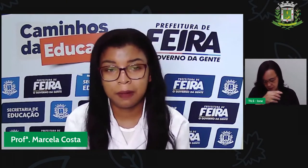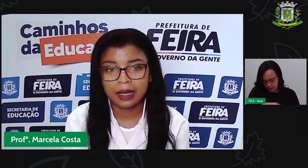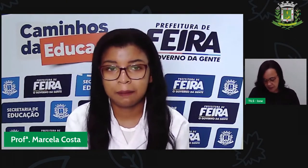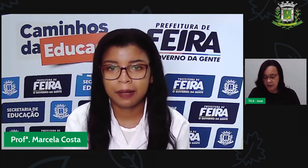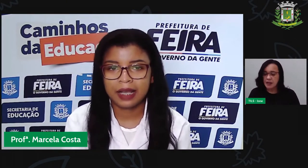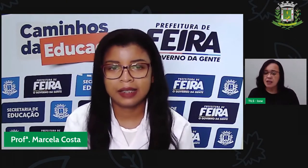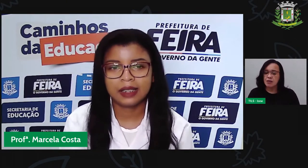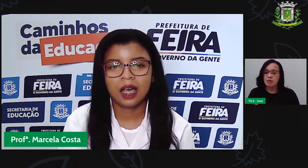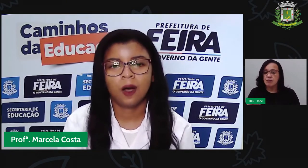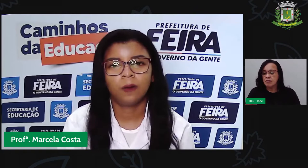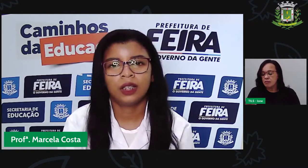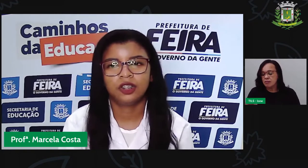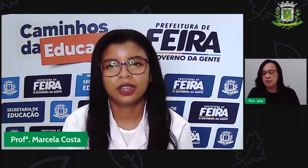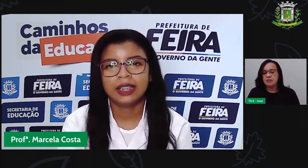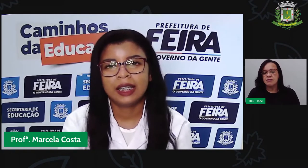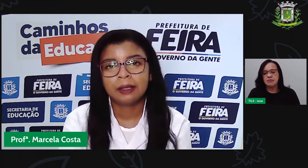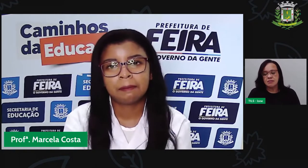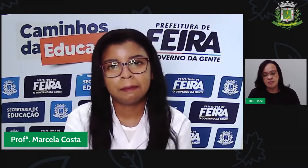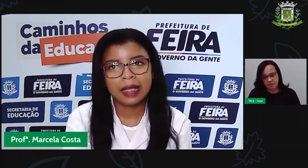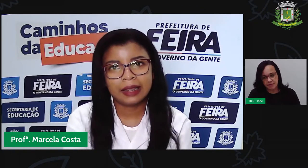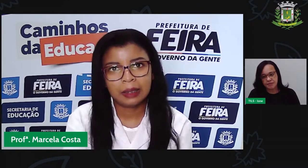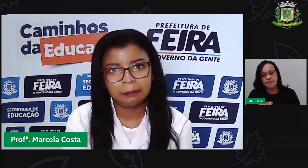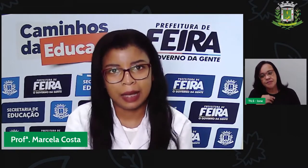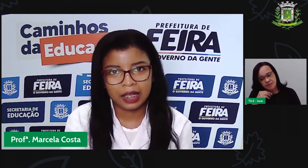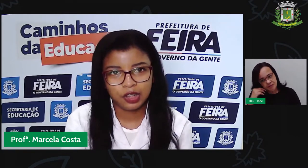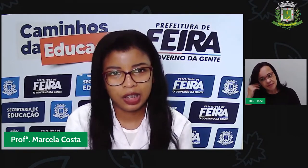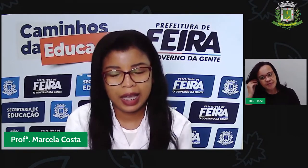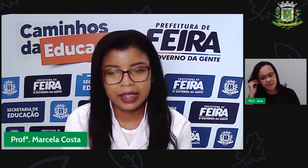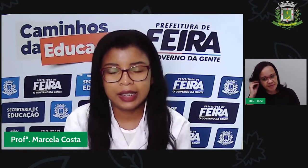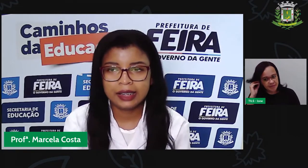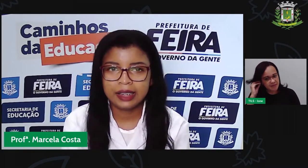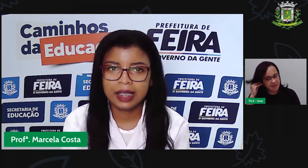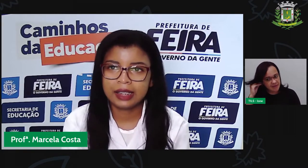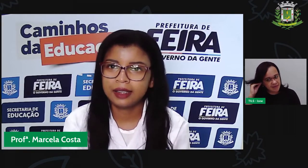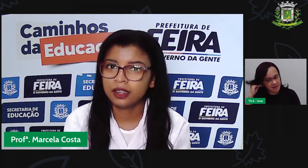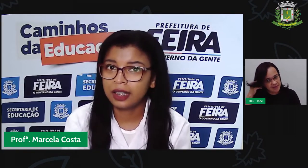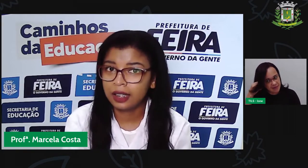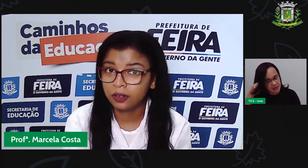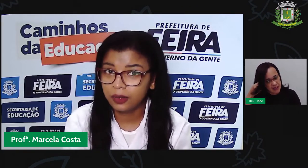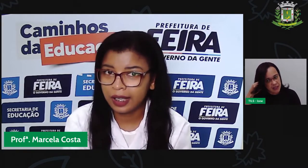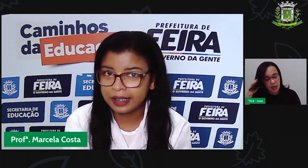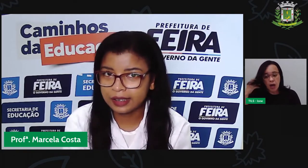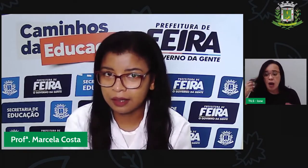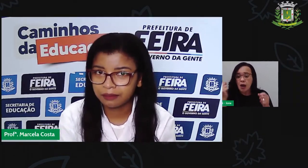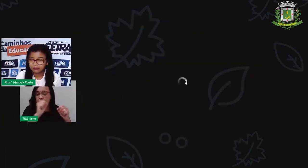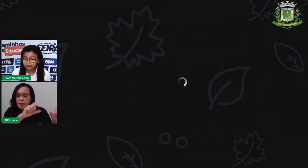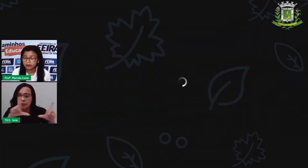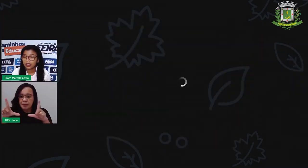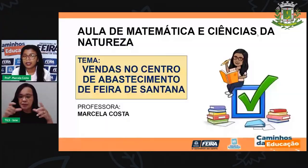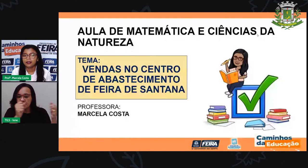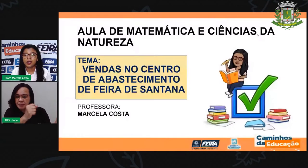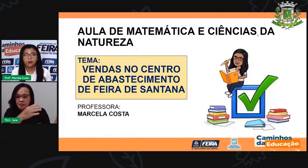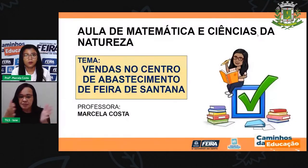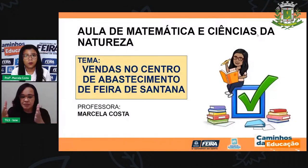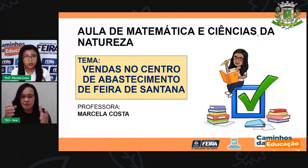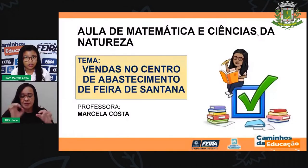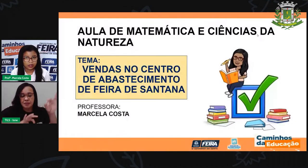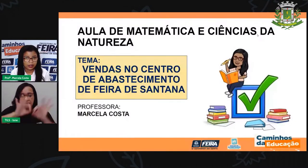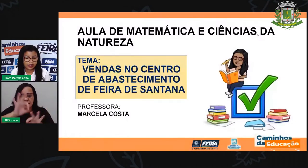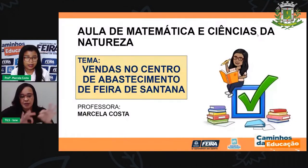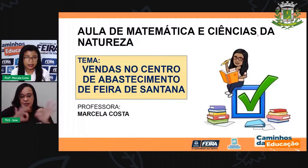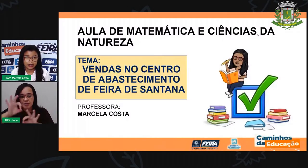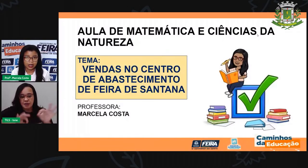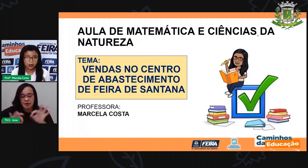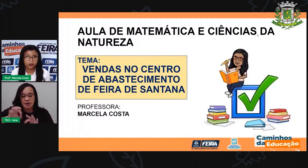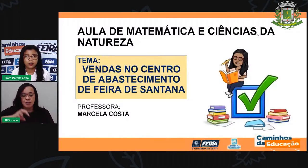que eu preparei para essa aula de Matemática e Filícias da Natureza. Então, hoje,